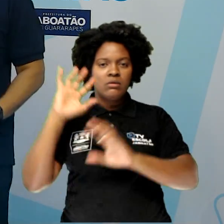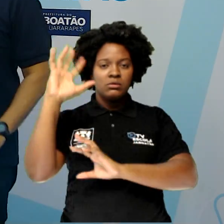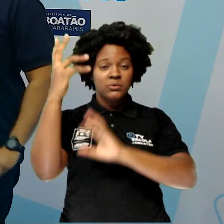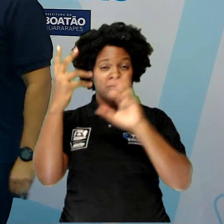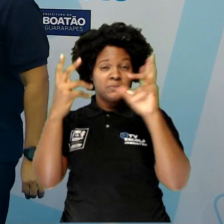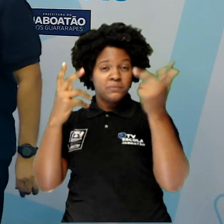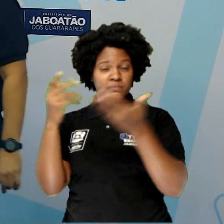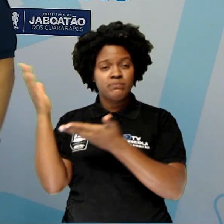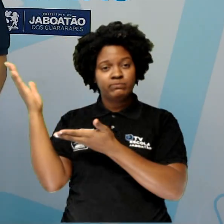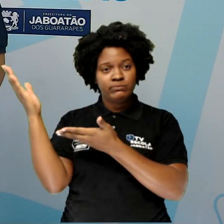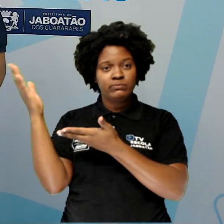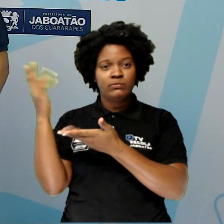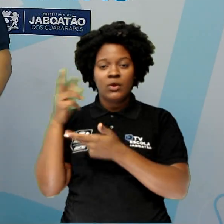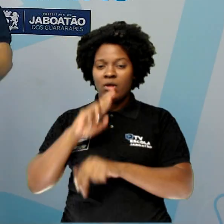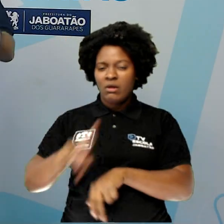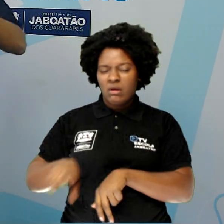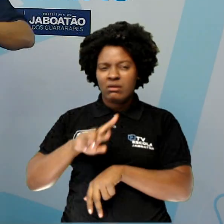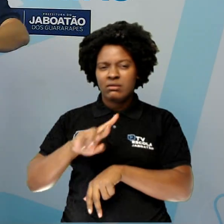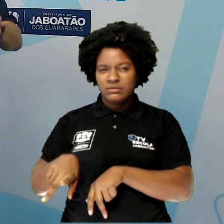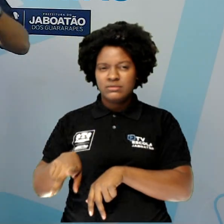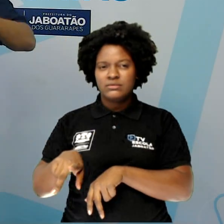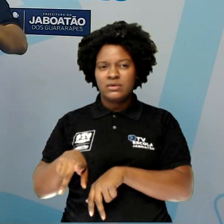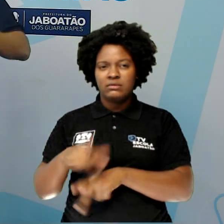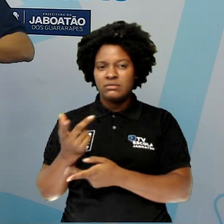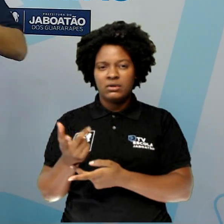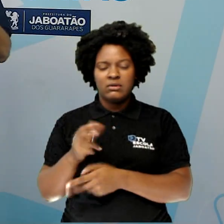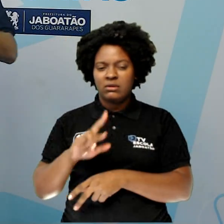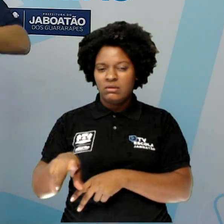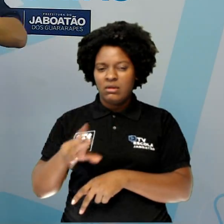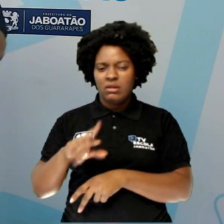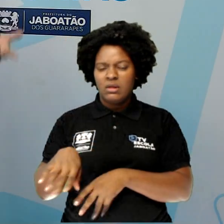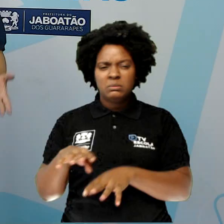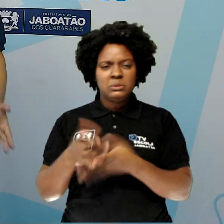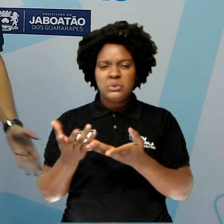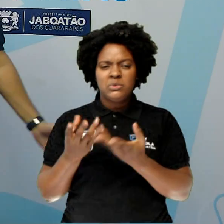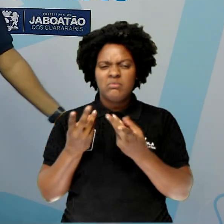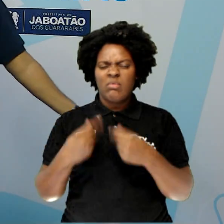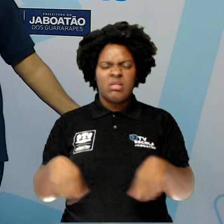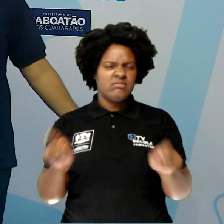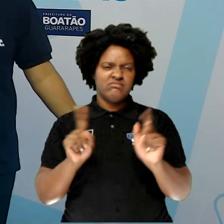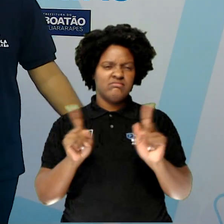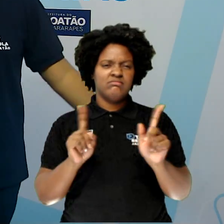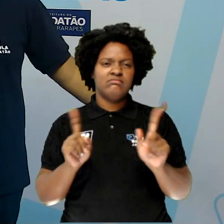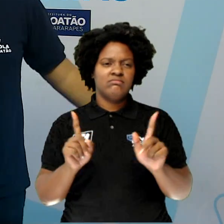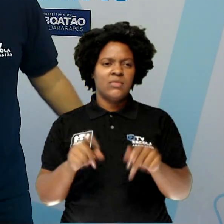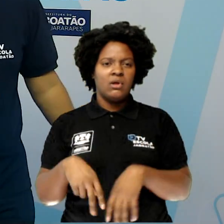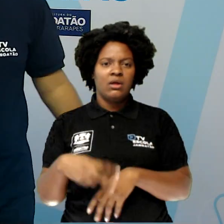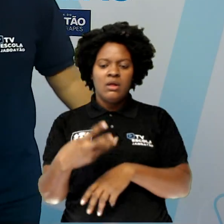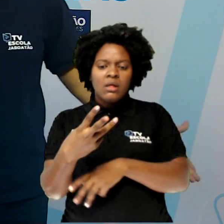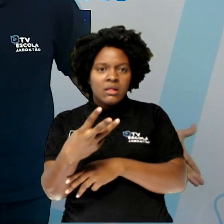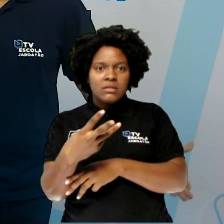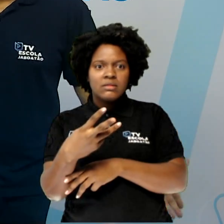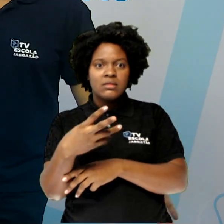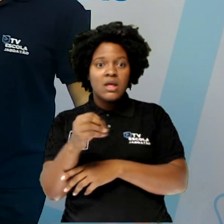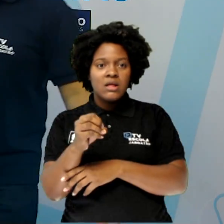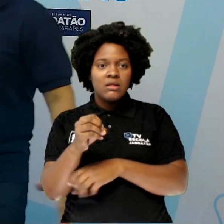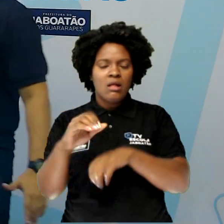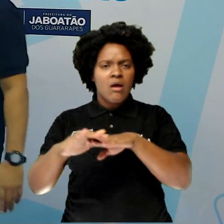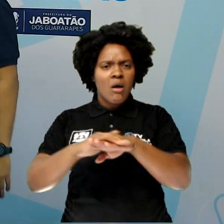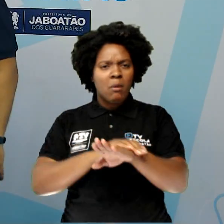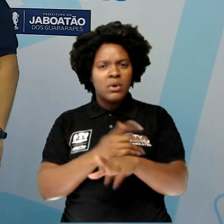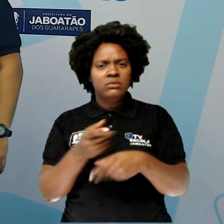ó. Recusar quando for algo muito supérfluo que você não precisa, para que você precisa de 30 pares de sapato,